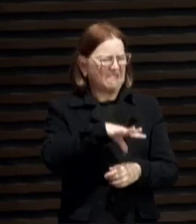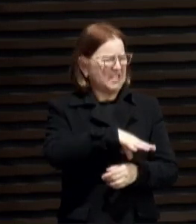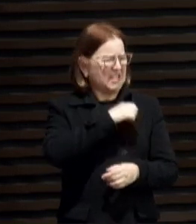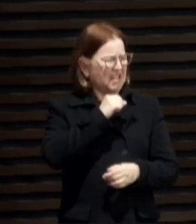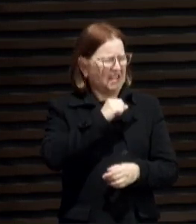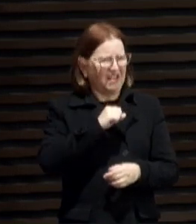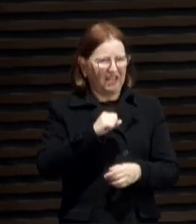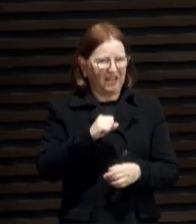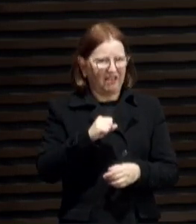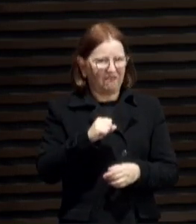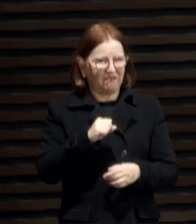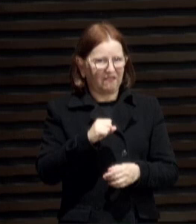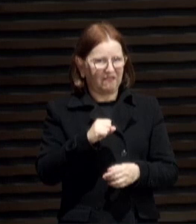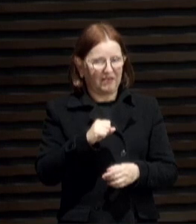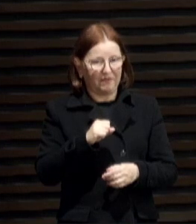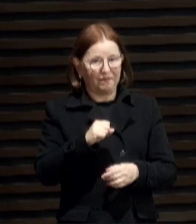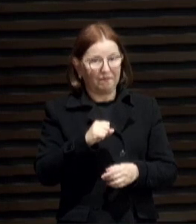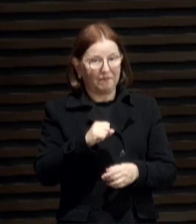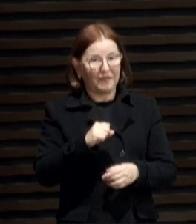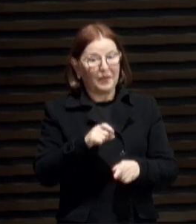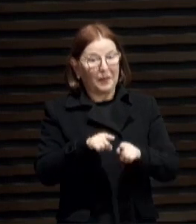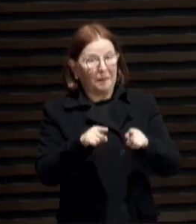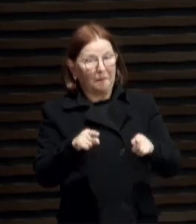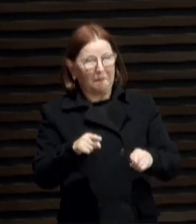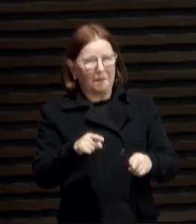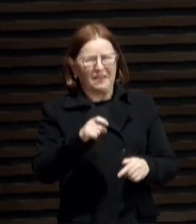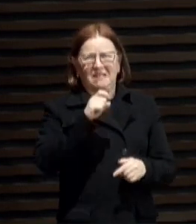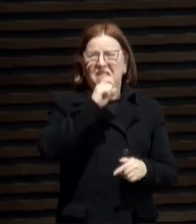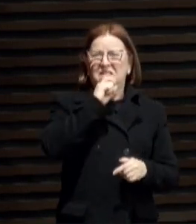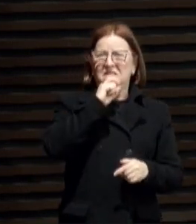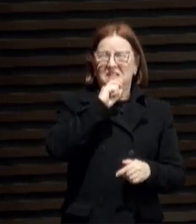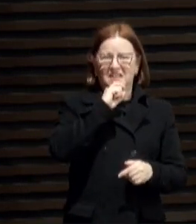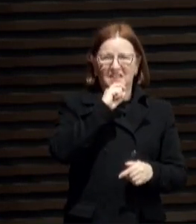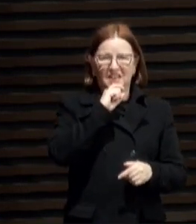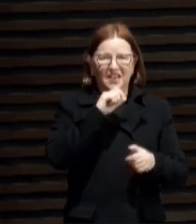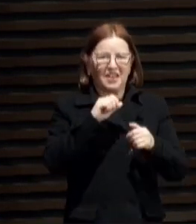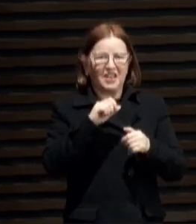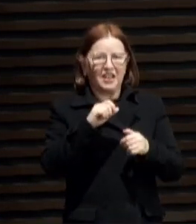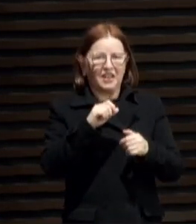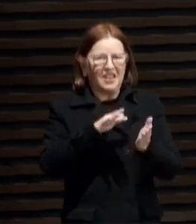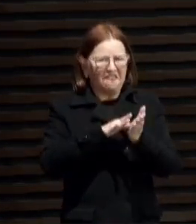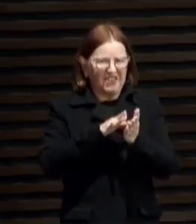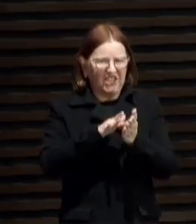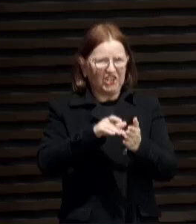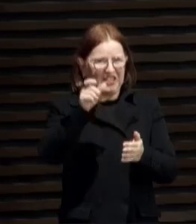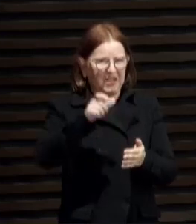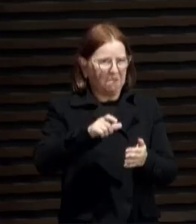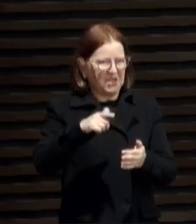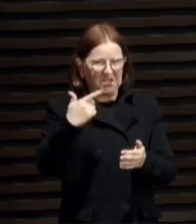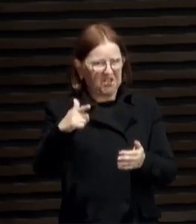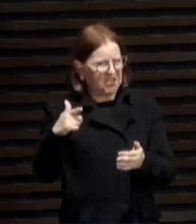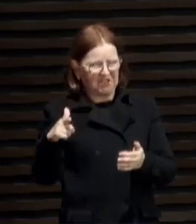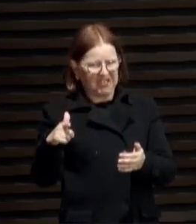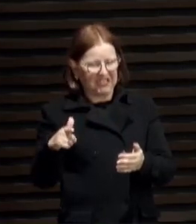ódio ofende mais do que a indiferença. A indiferença é como se a pessoa não existisse, né? Então a frieza,